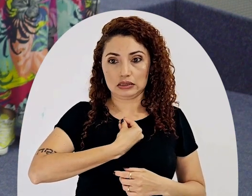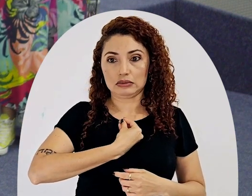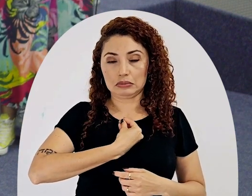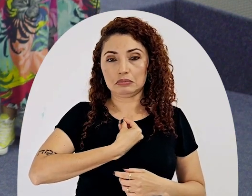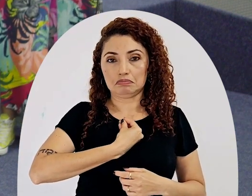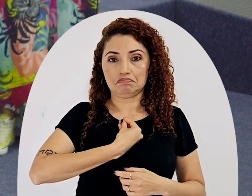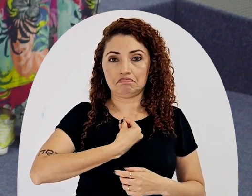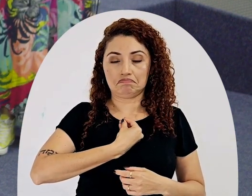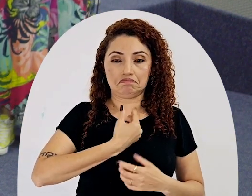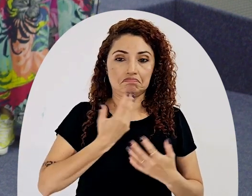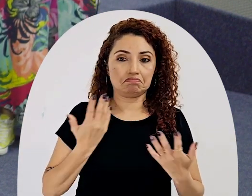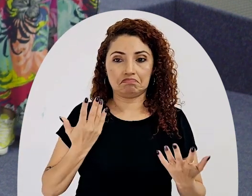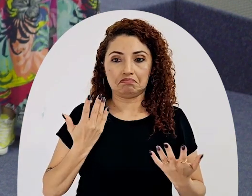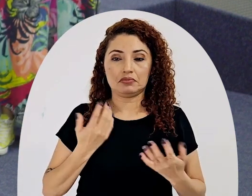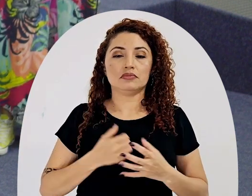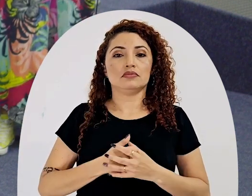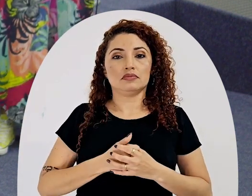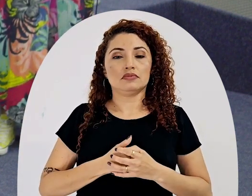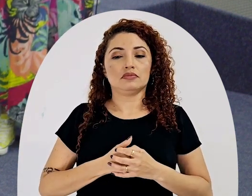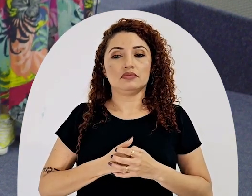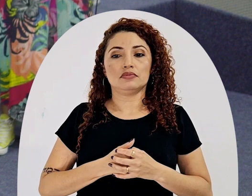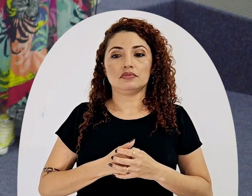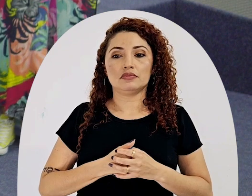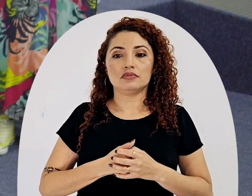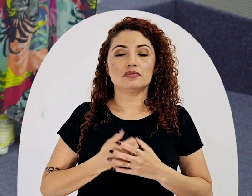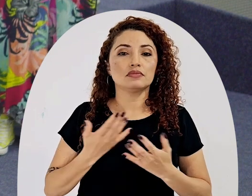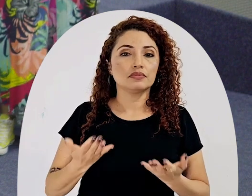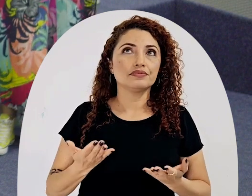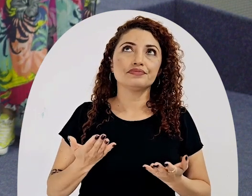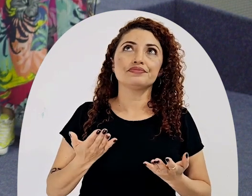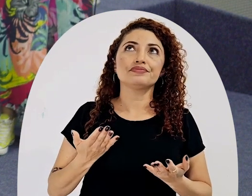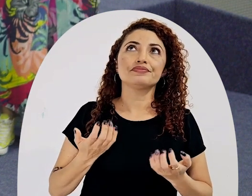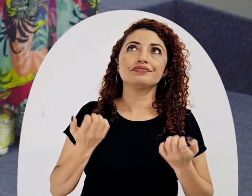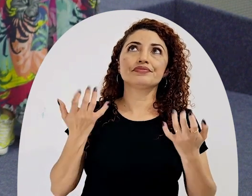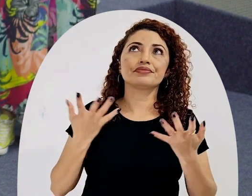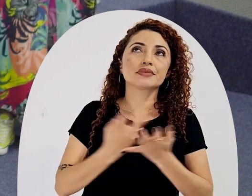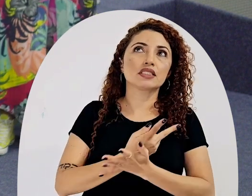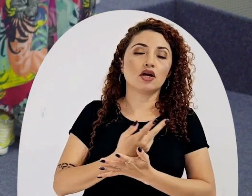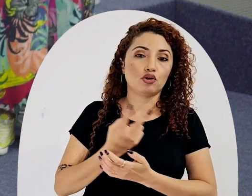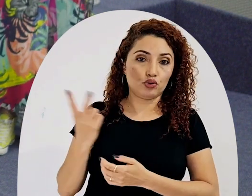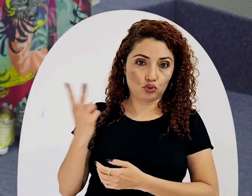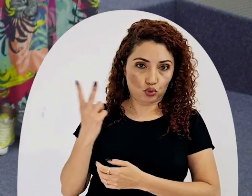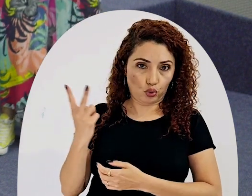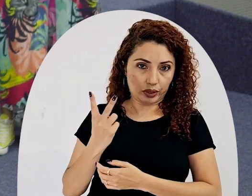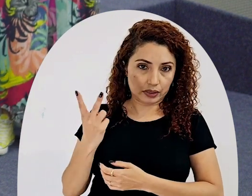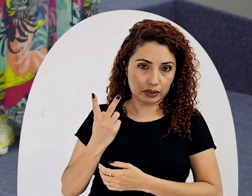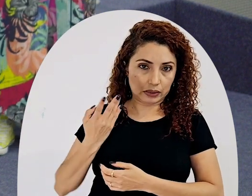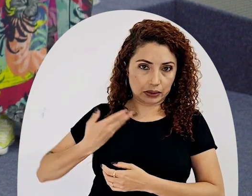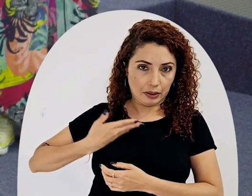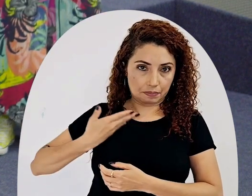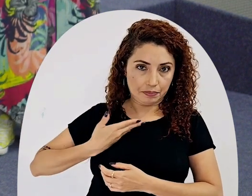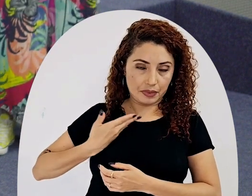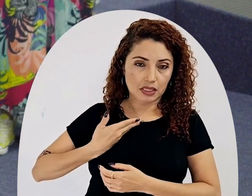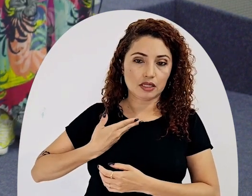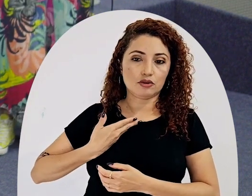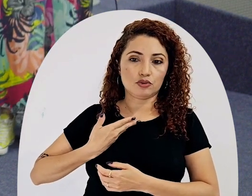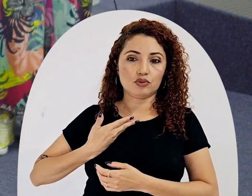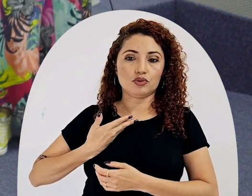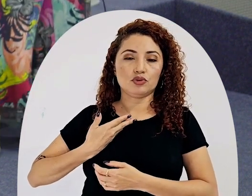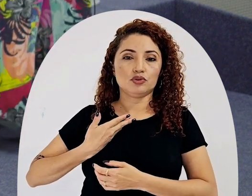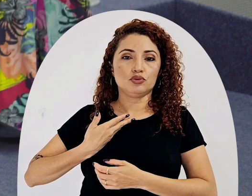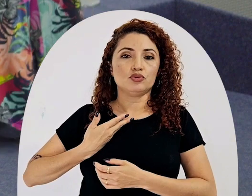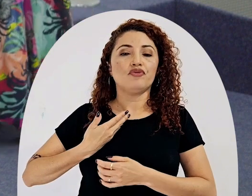vamos trazer dado muito, muito fresco. Dois amigos que fizeram a campanha do Google em